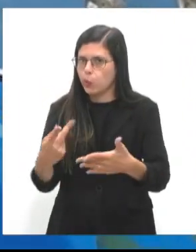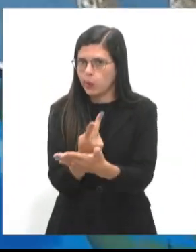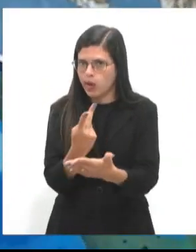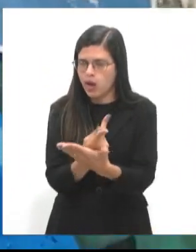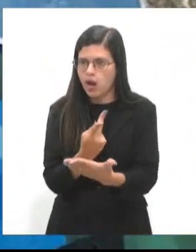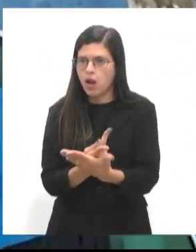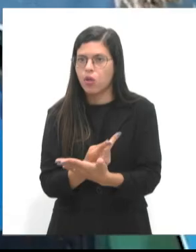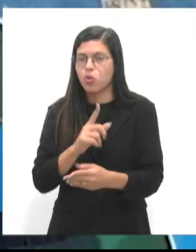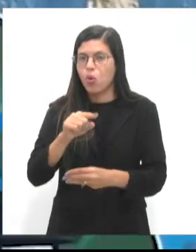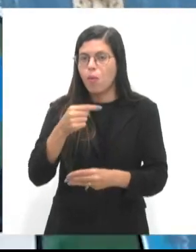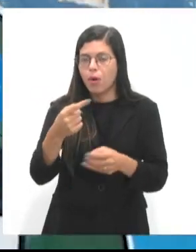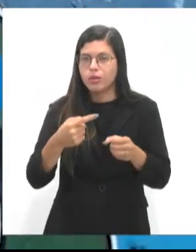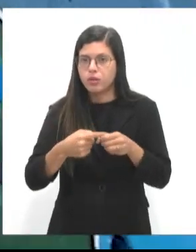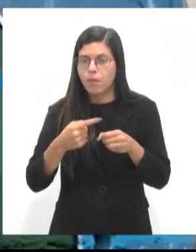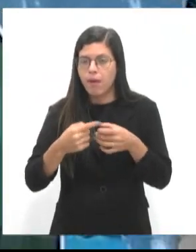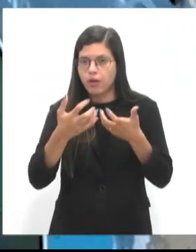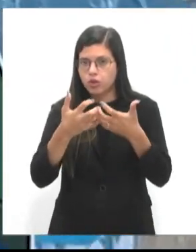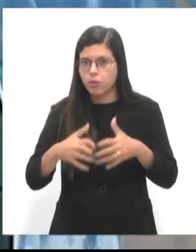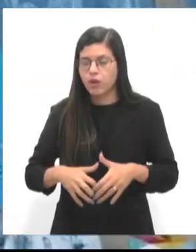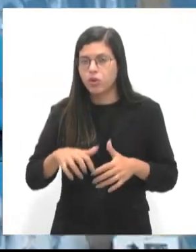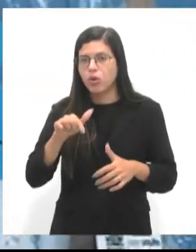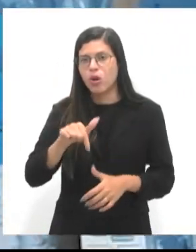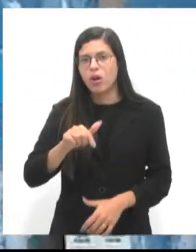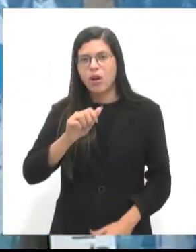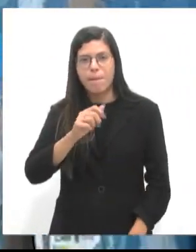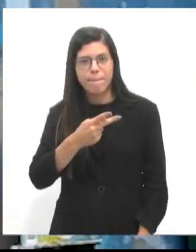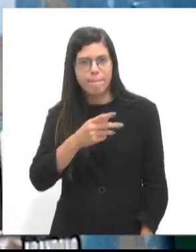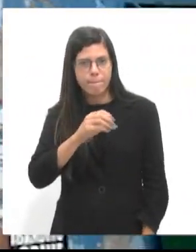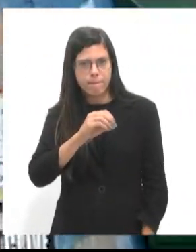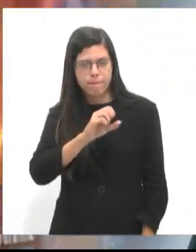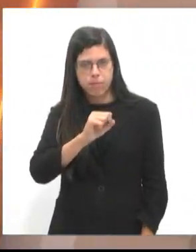bairro de Petrópolis que vai ganhar esse equipamento será a Posse.